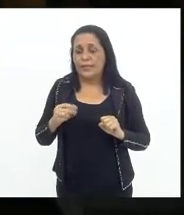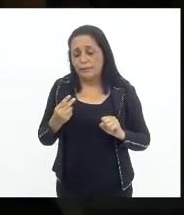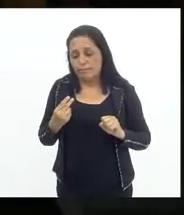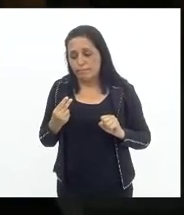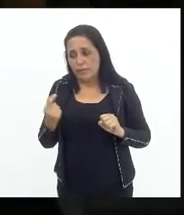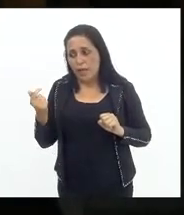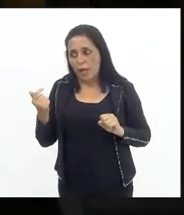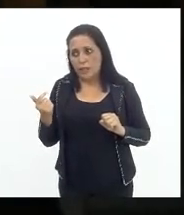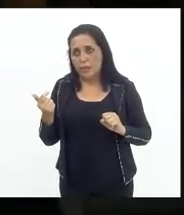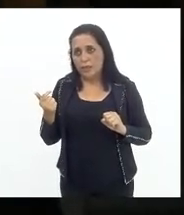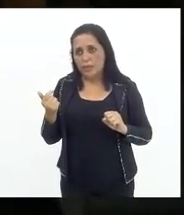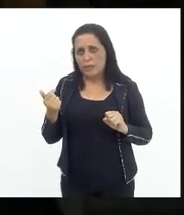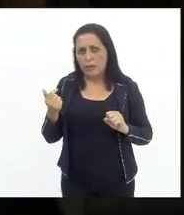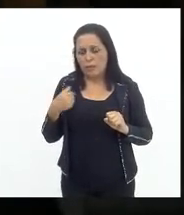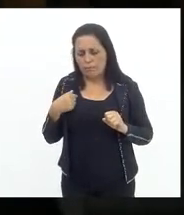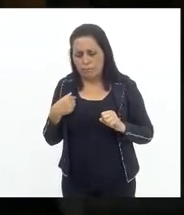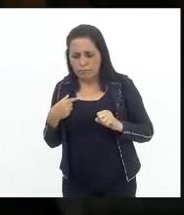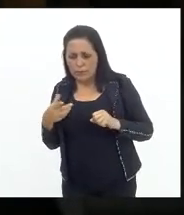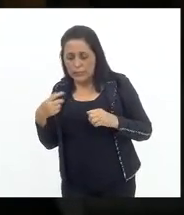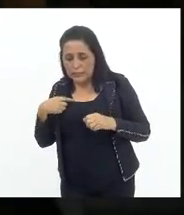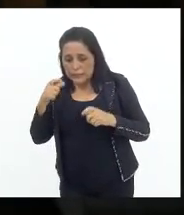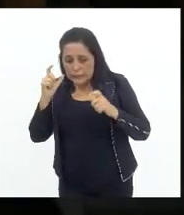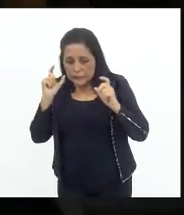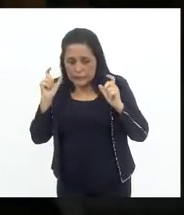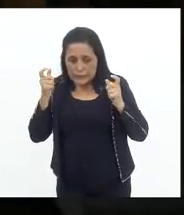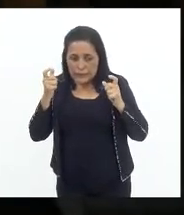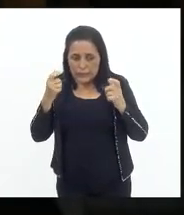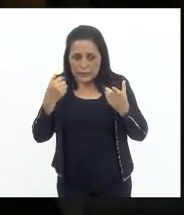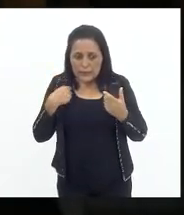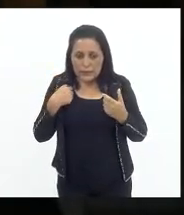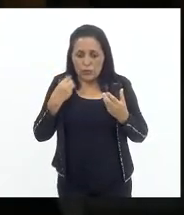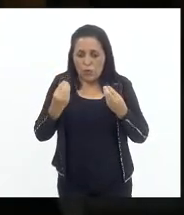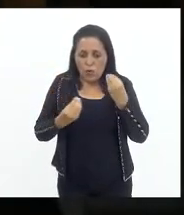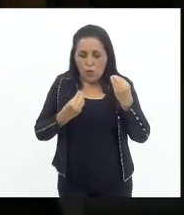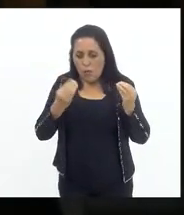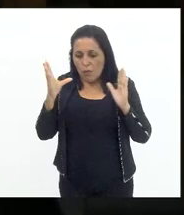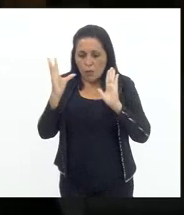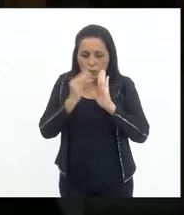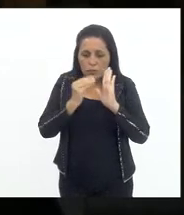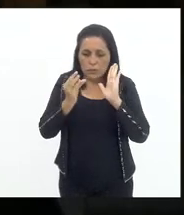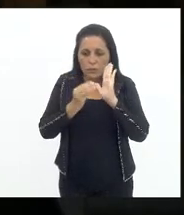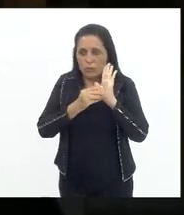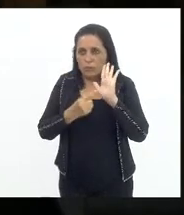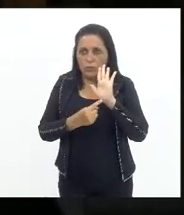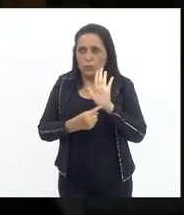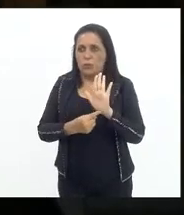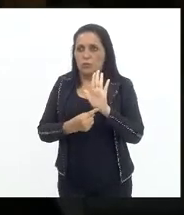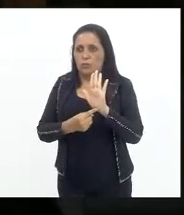lá muito bem impressionado, né, com o conteúdo que foi exposto.